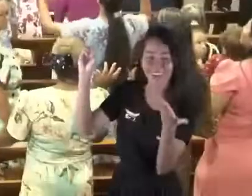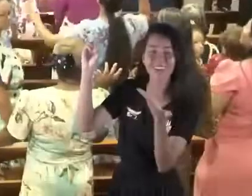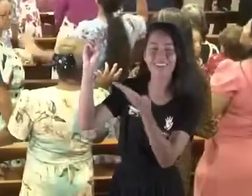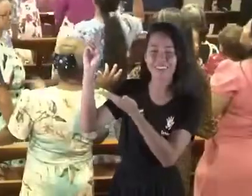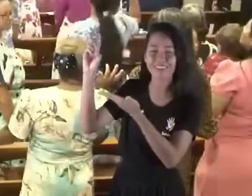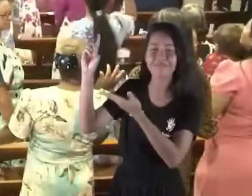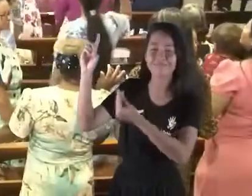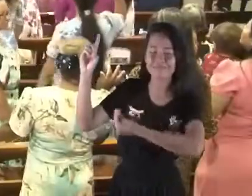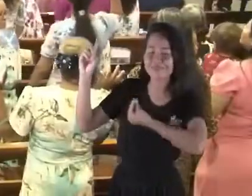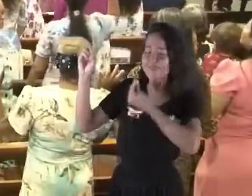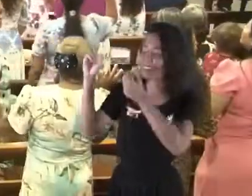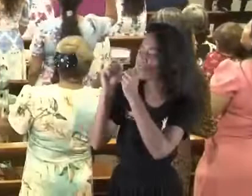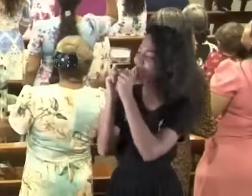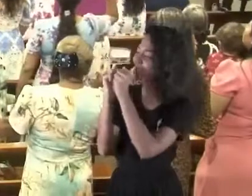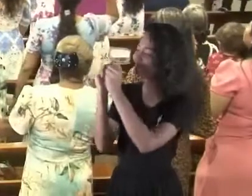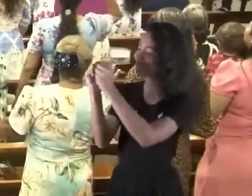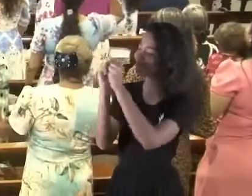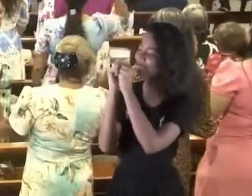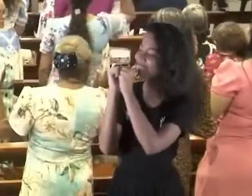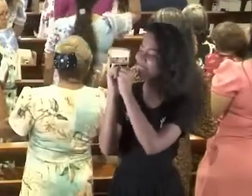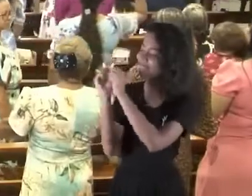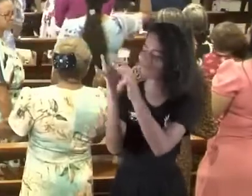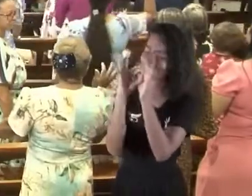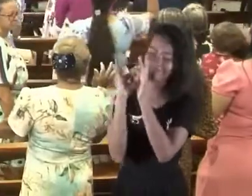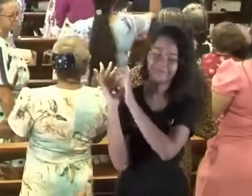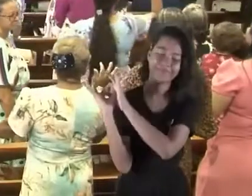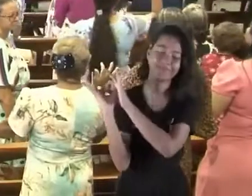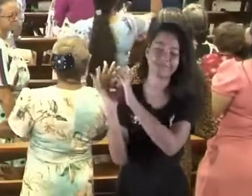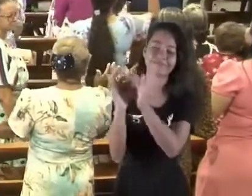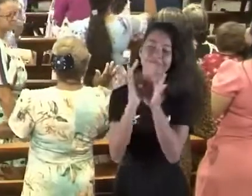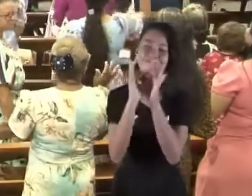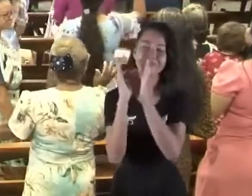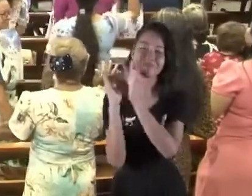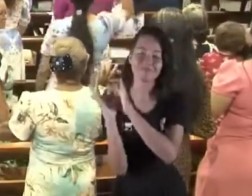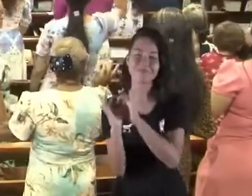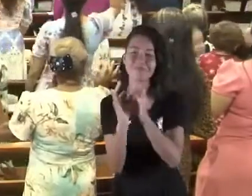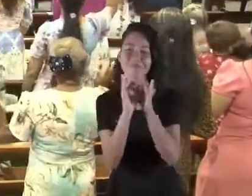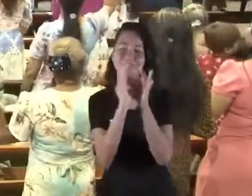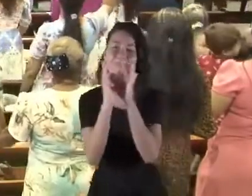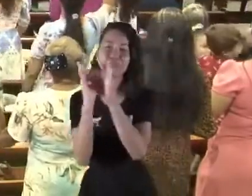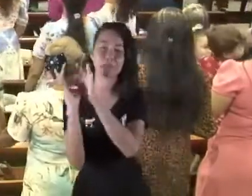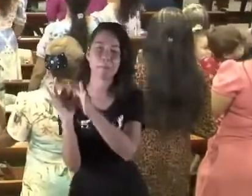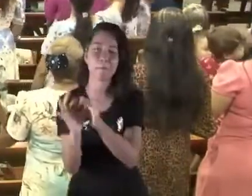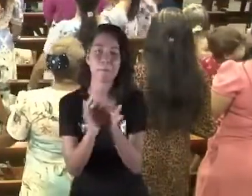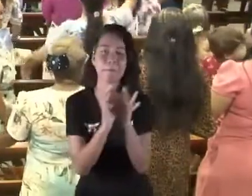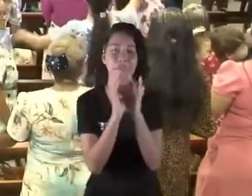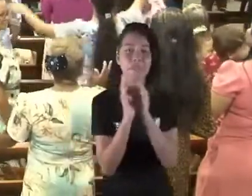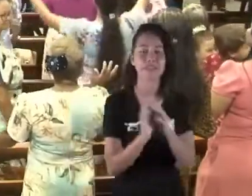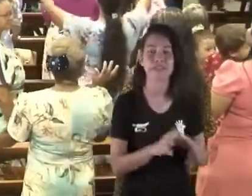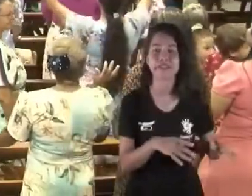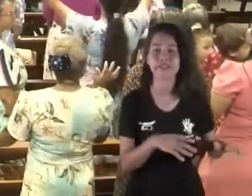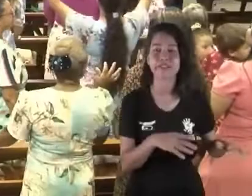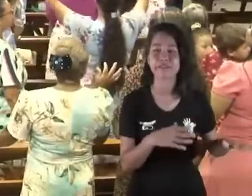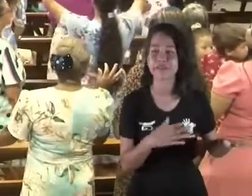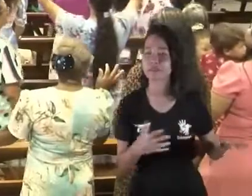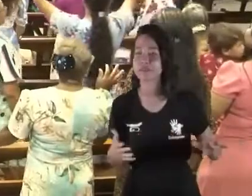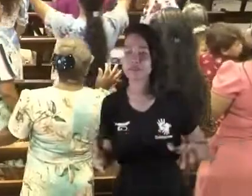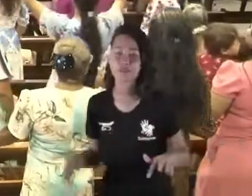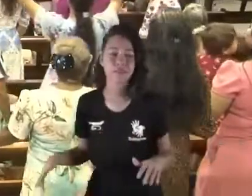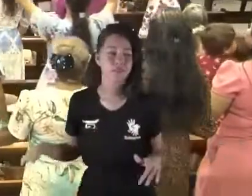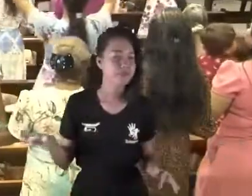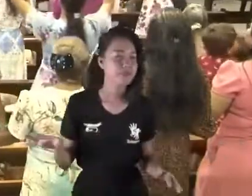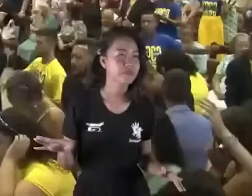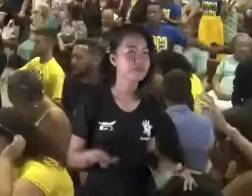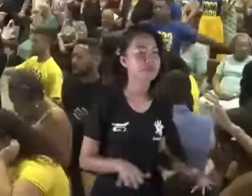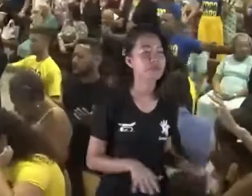É por causa dele. Chegou 63. Pode 64. Um cadê